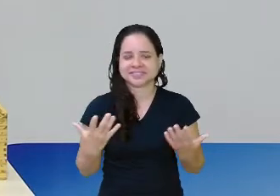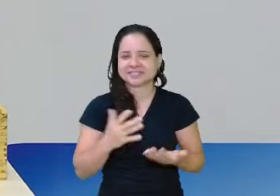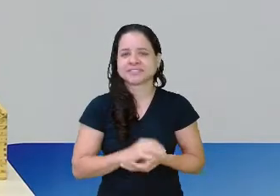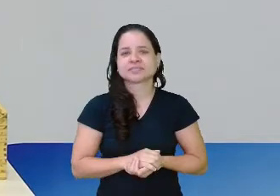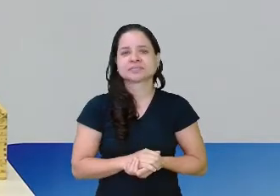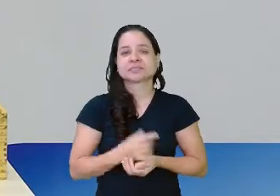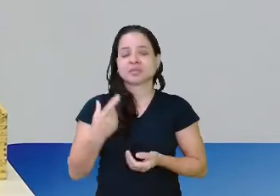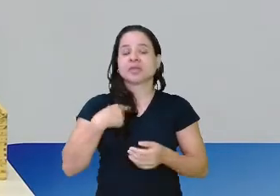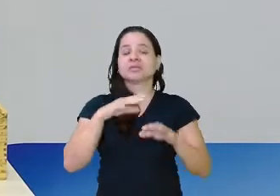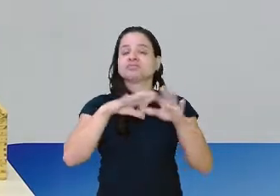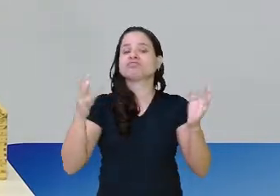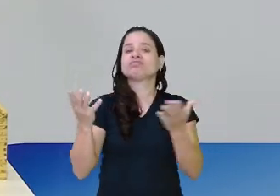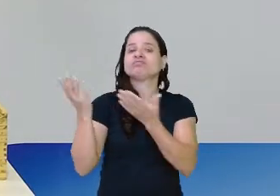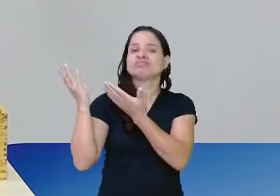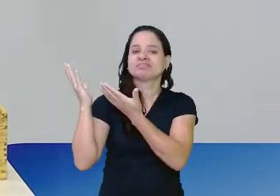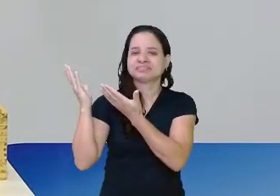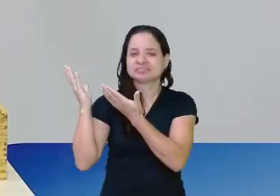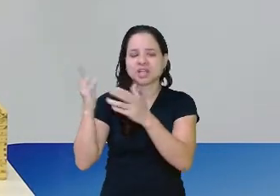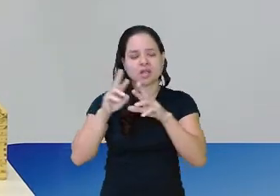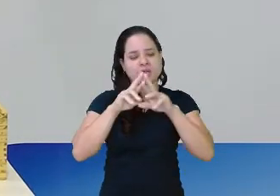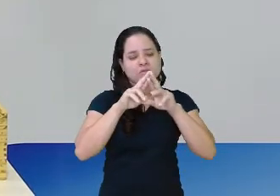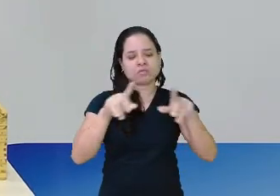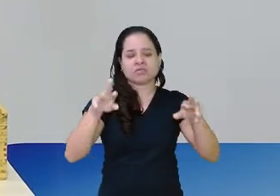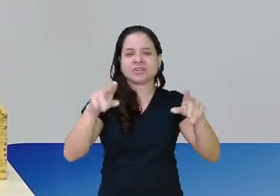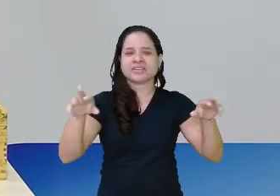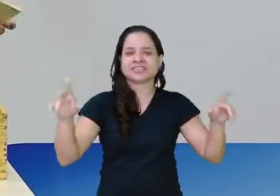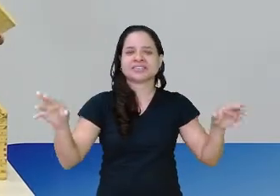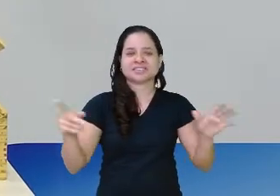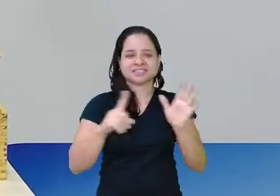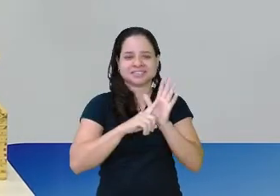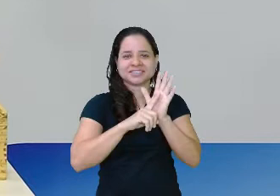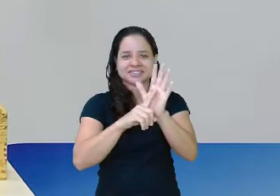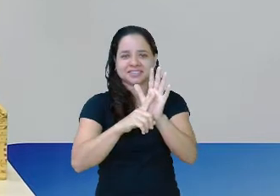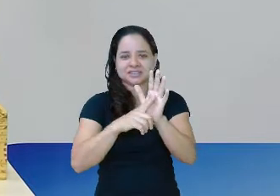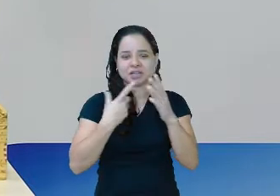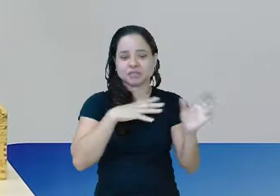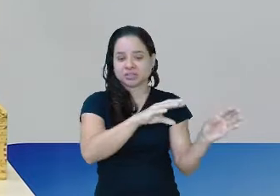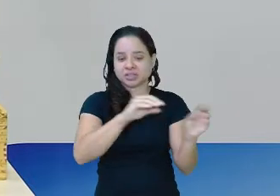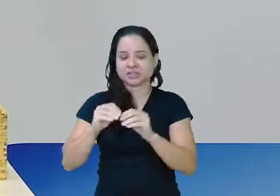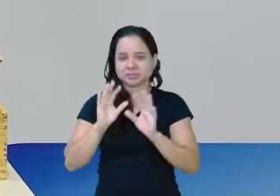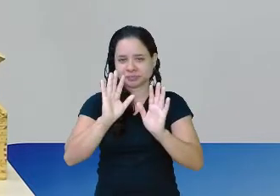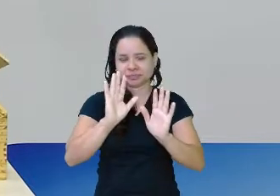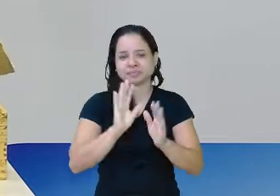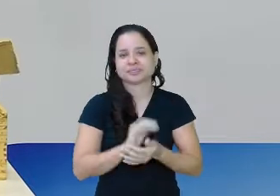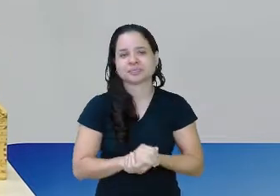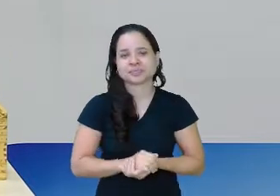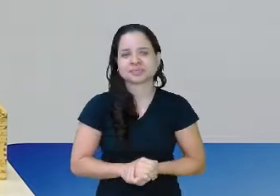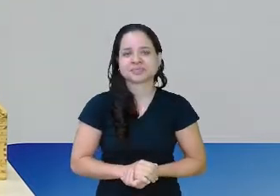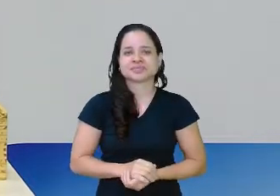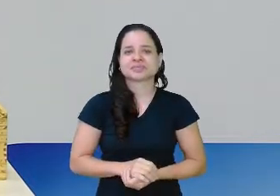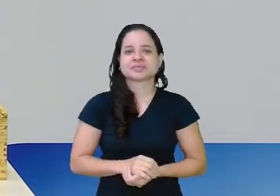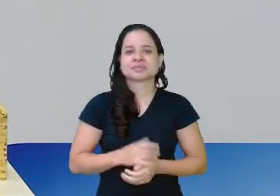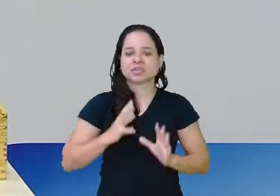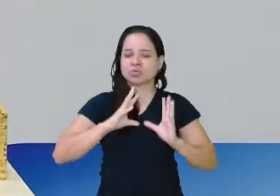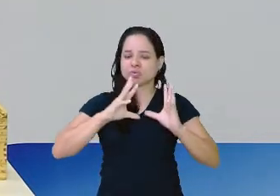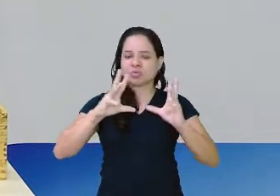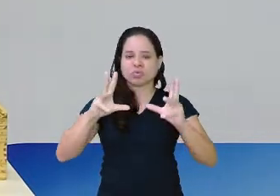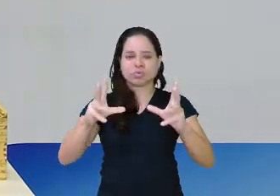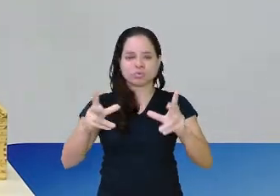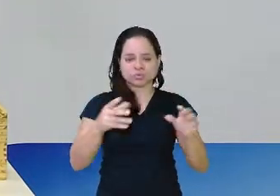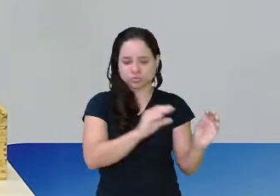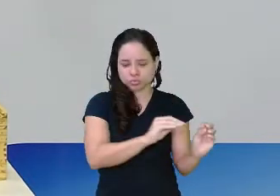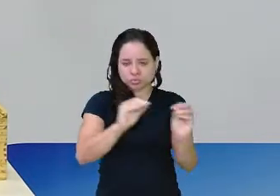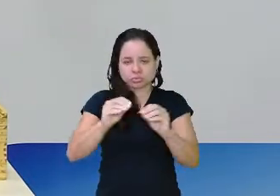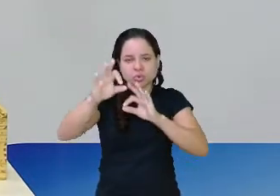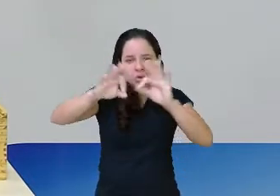tenho aqui várias representações. Vou tirar todos aqui, tá? Tirar todos para vocês